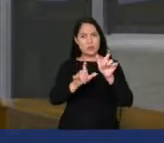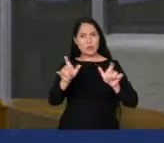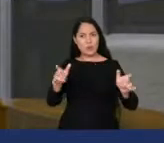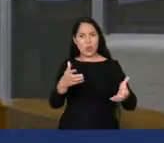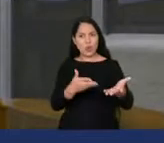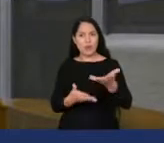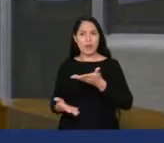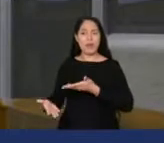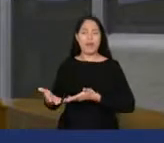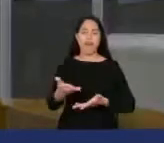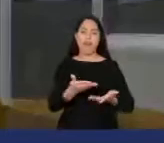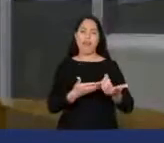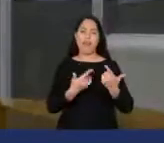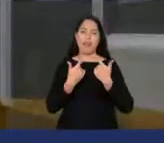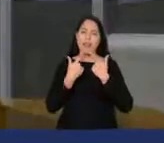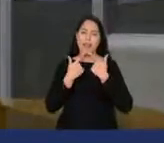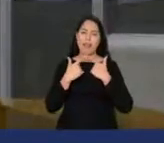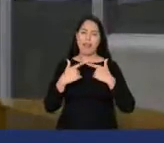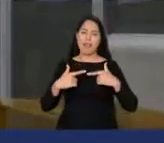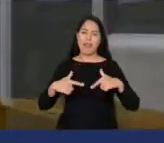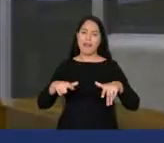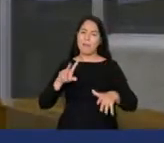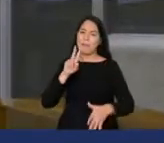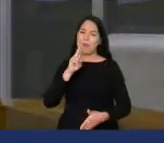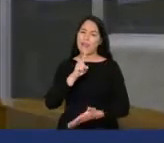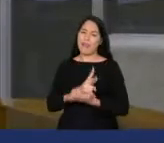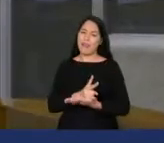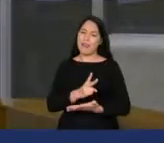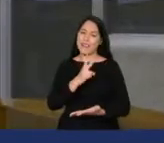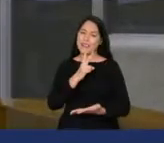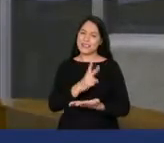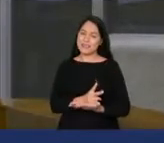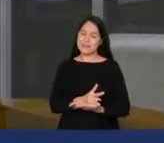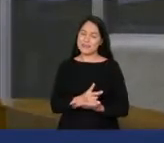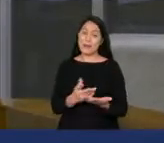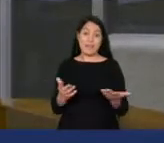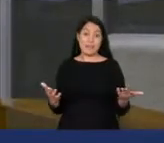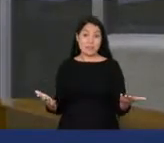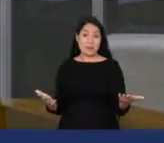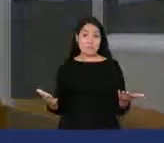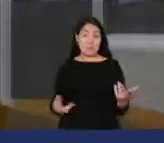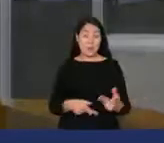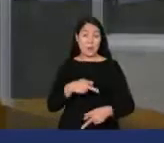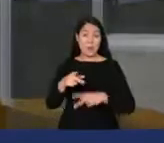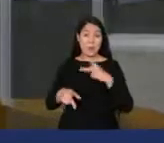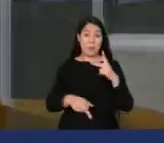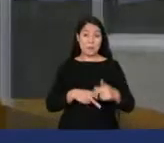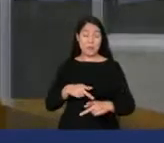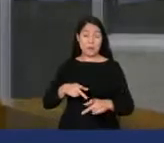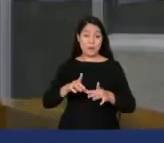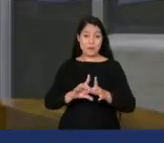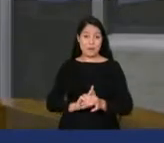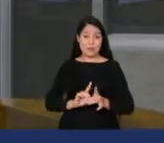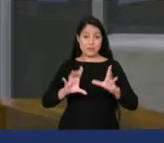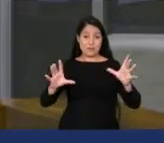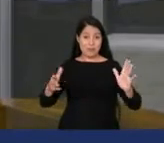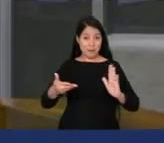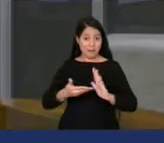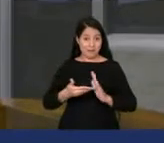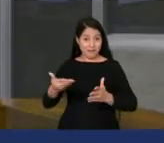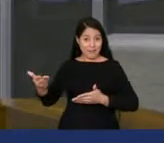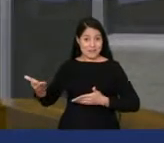É bom para o parlamento brasileiro receber o povo na casa da democracia. Esta sessão